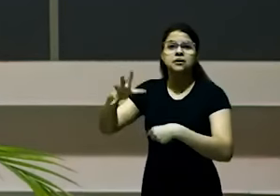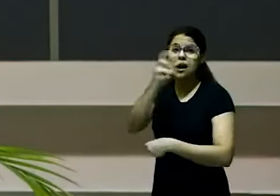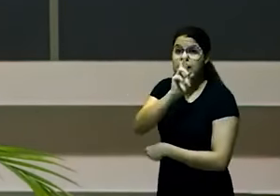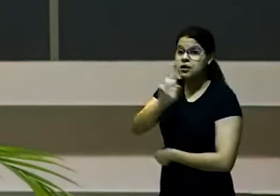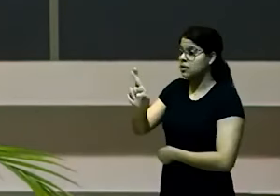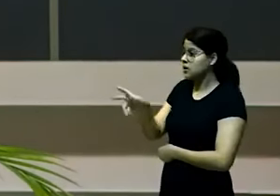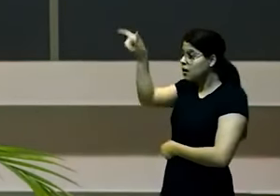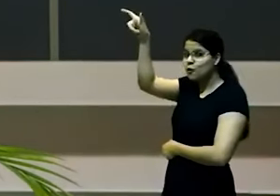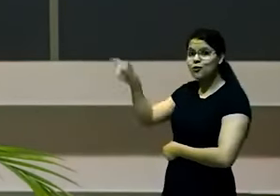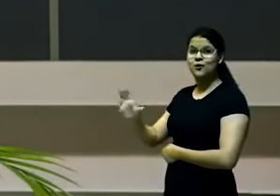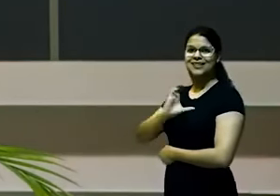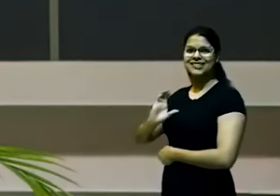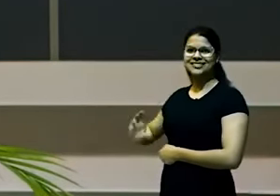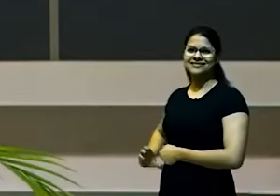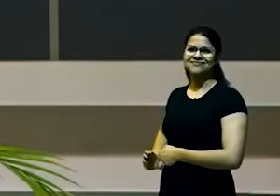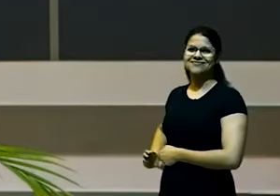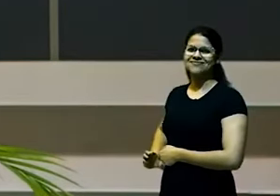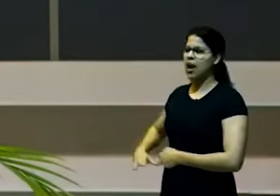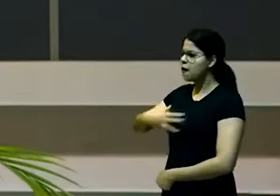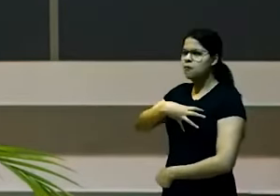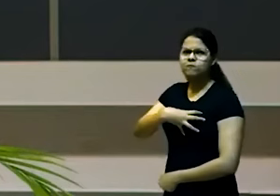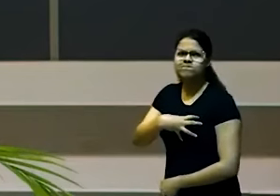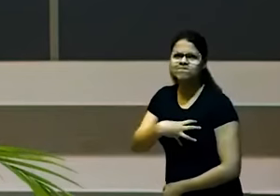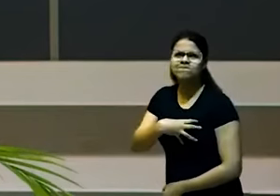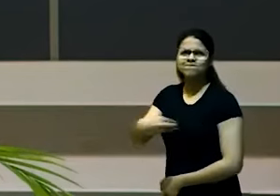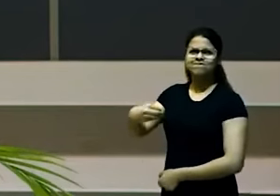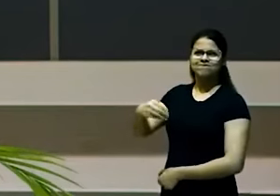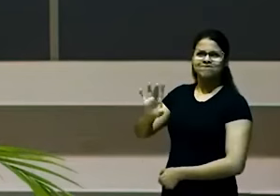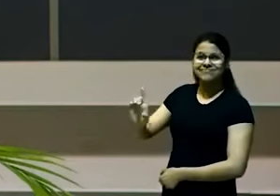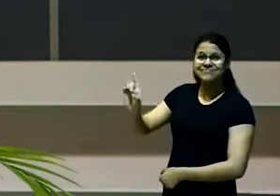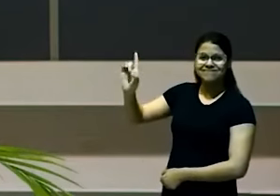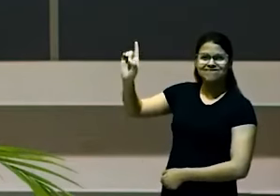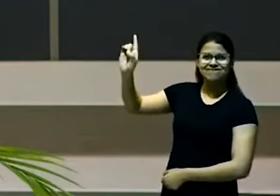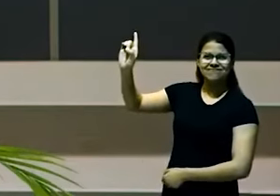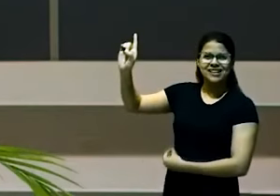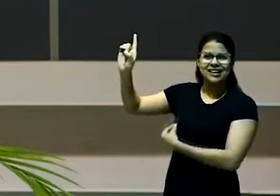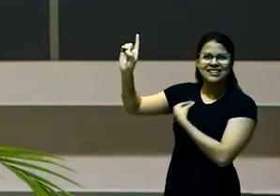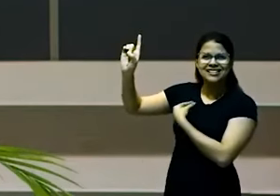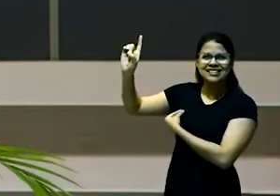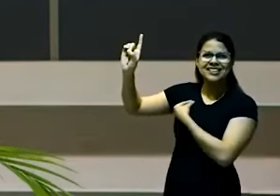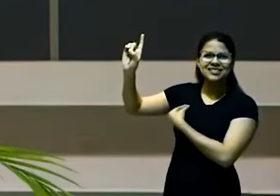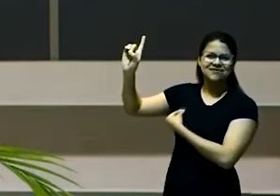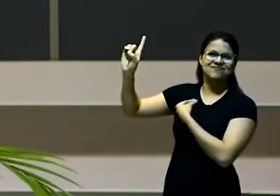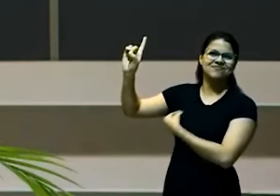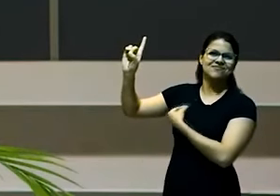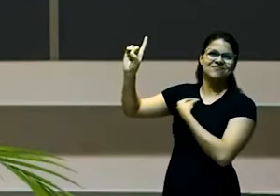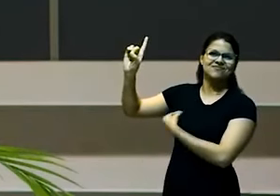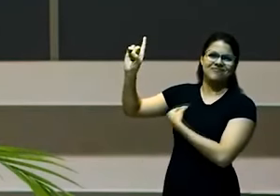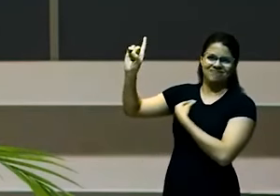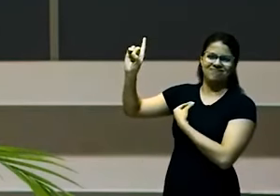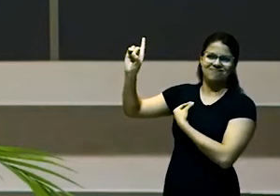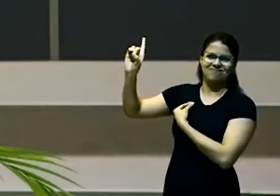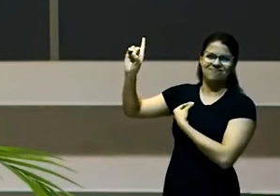és o cristo O Filho do Deus Vivo